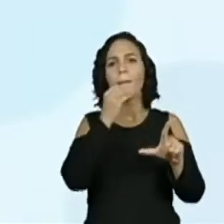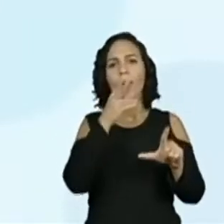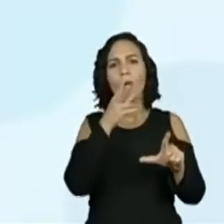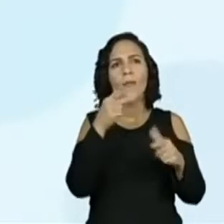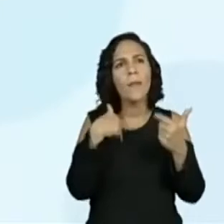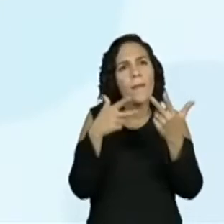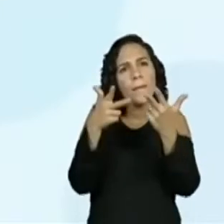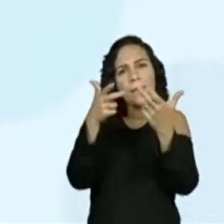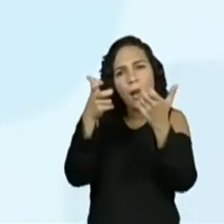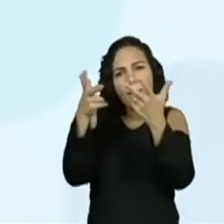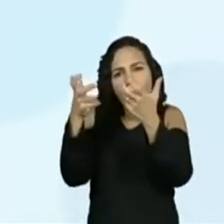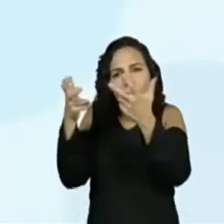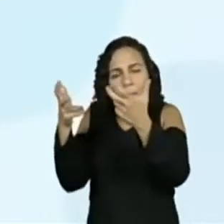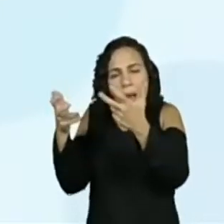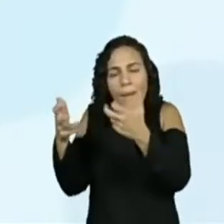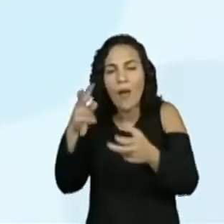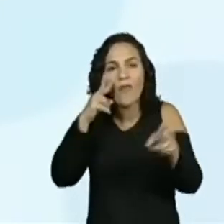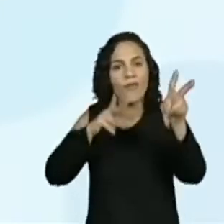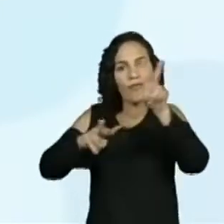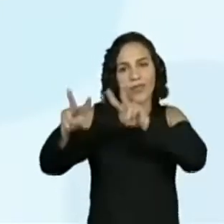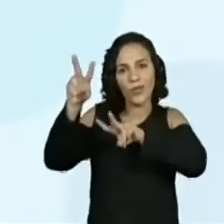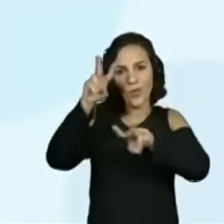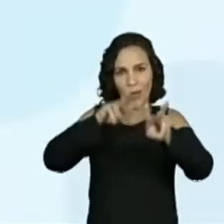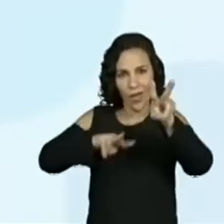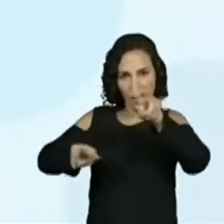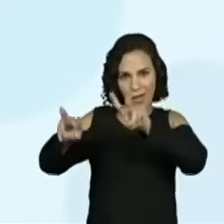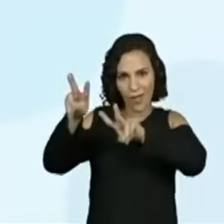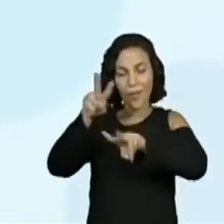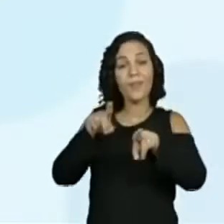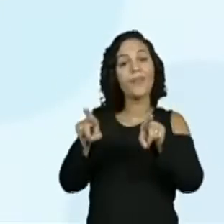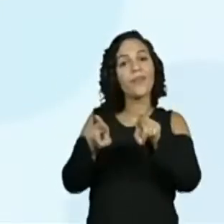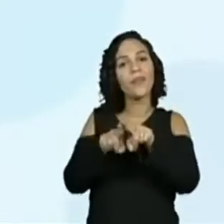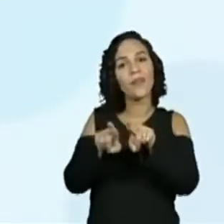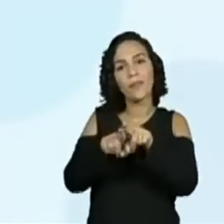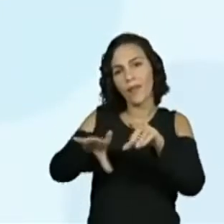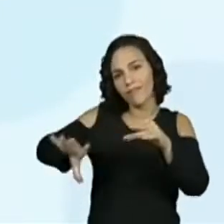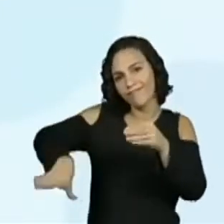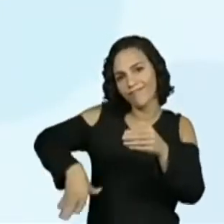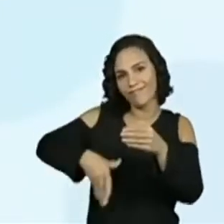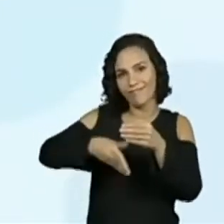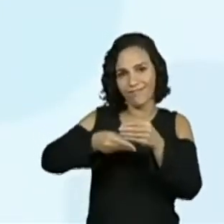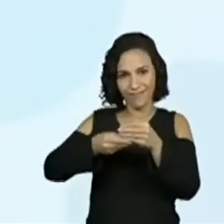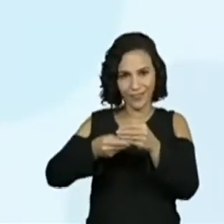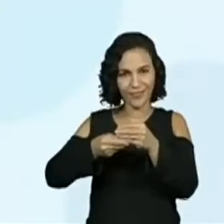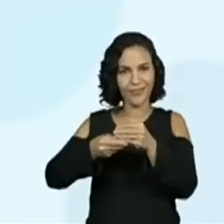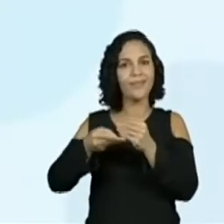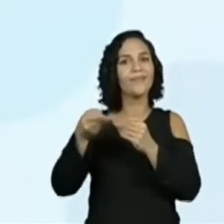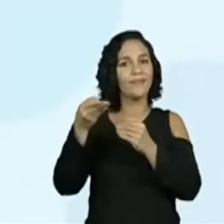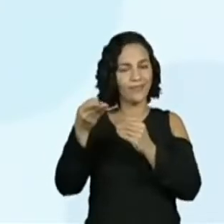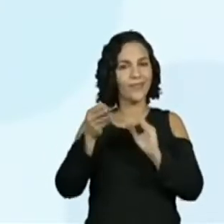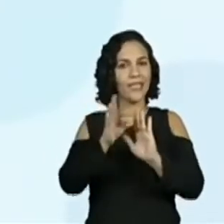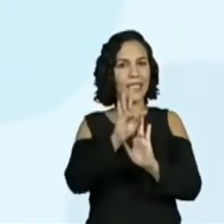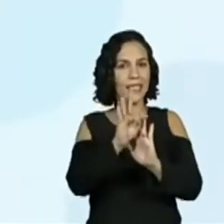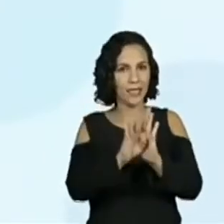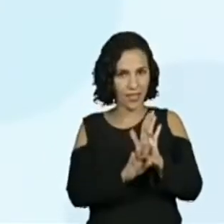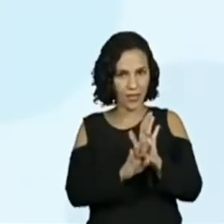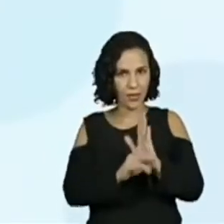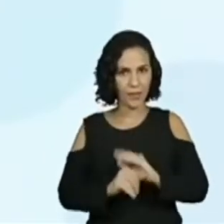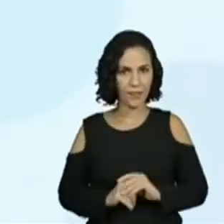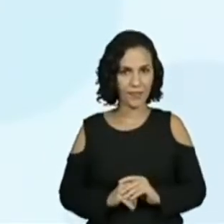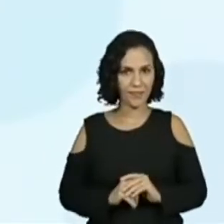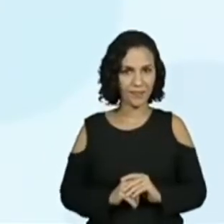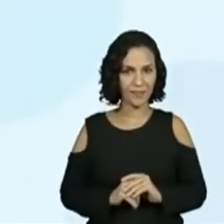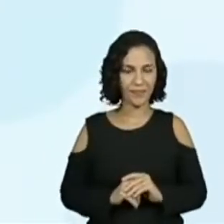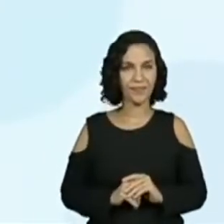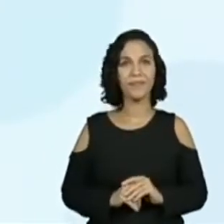e complementar, ou seja, aumentar o que você está vendo com a informação do texto que vem da legenda.